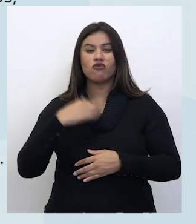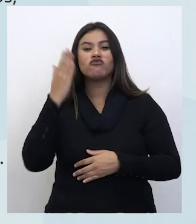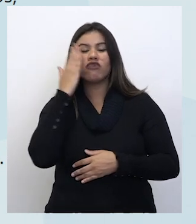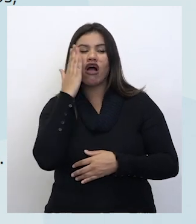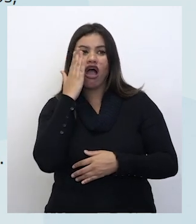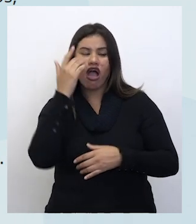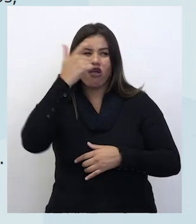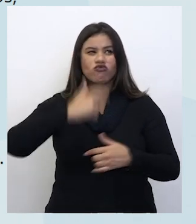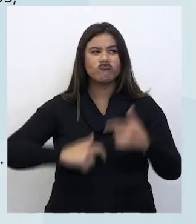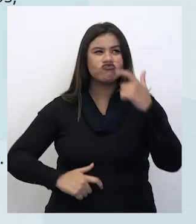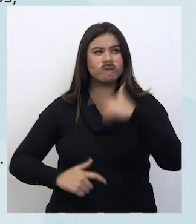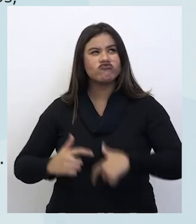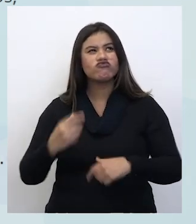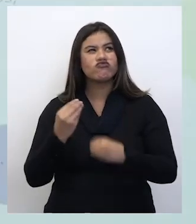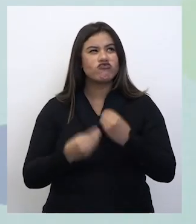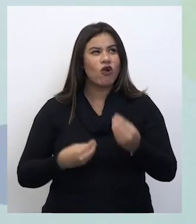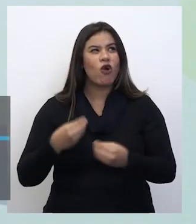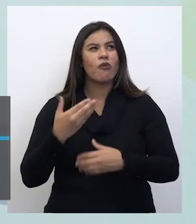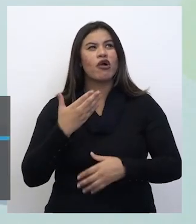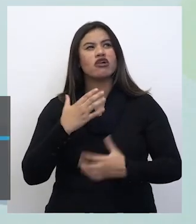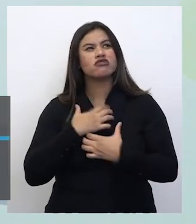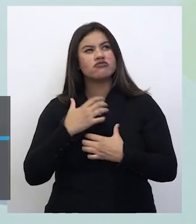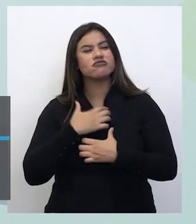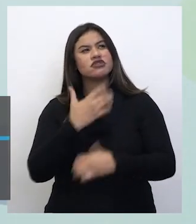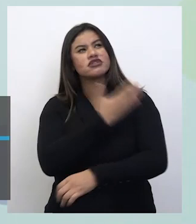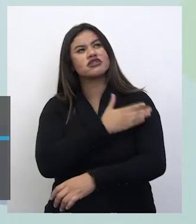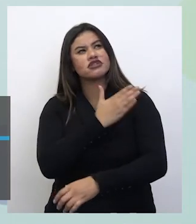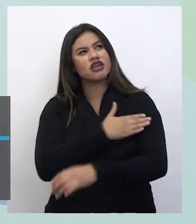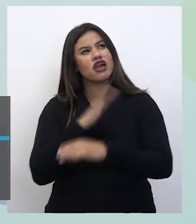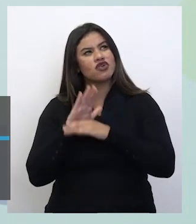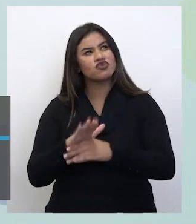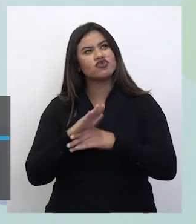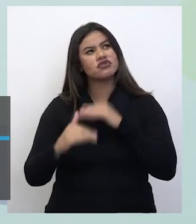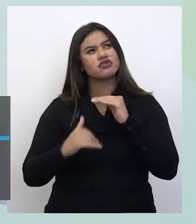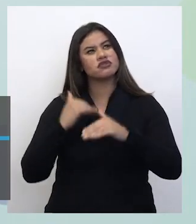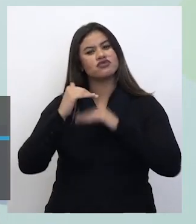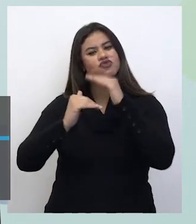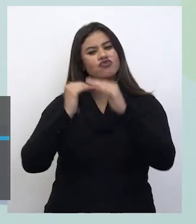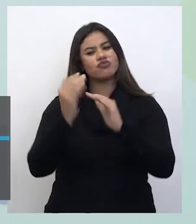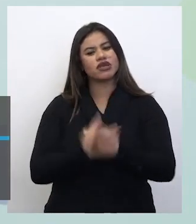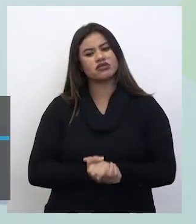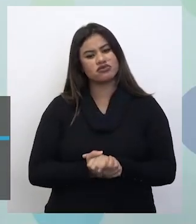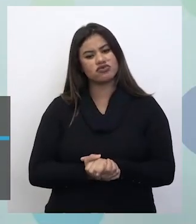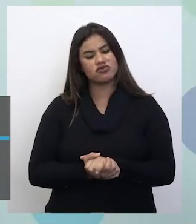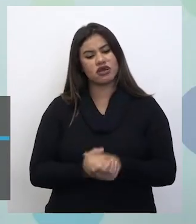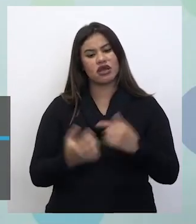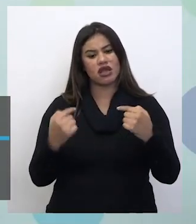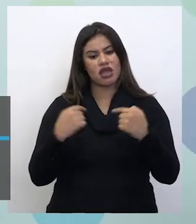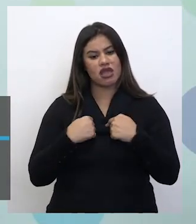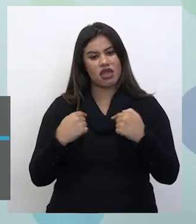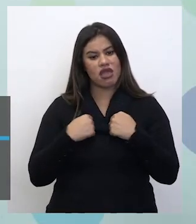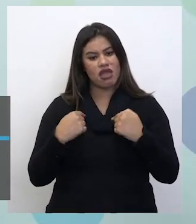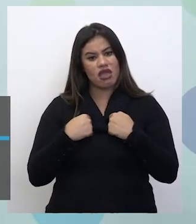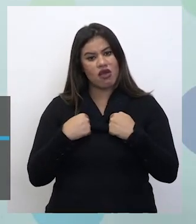a refletir sobre como essas competências socioemocionais me ajudam nesse processo de desenvolvimento, ao qual eu me propus a